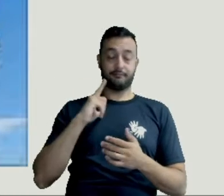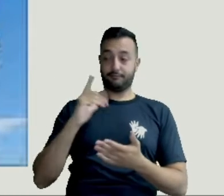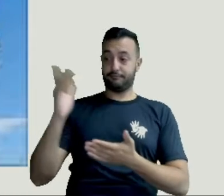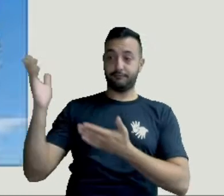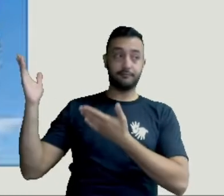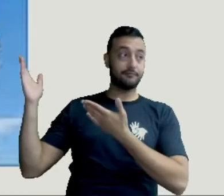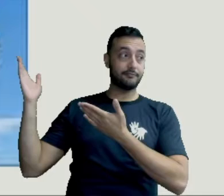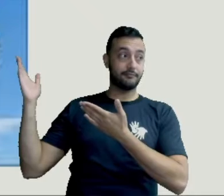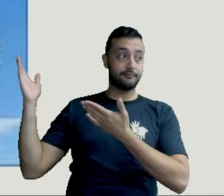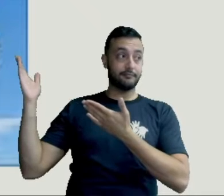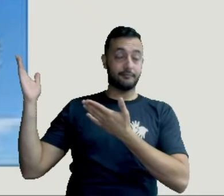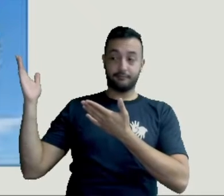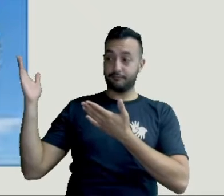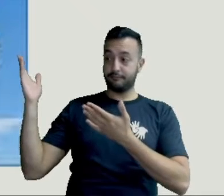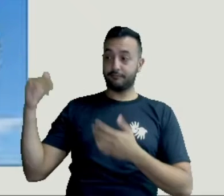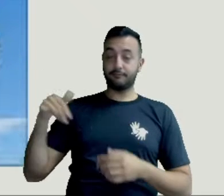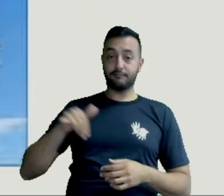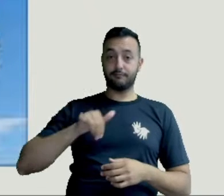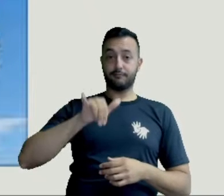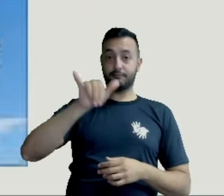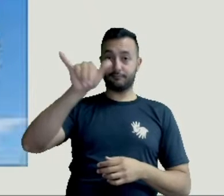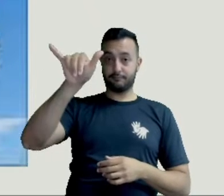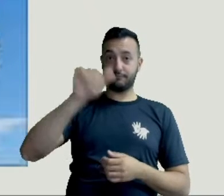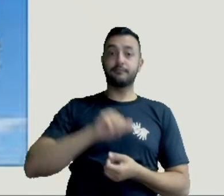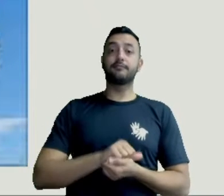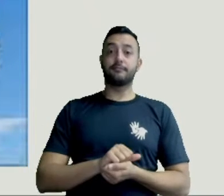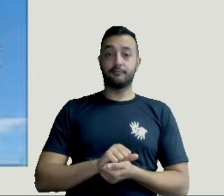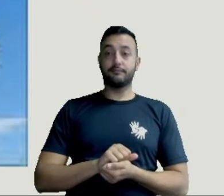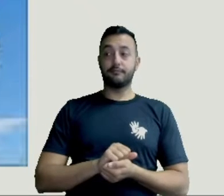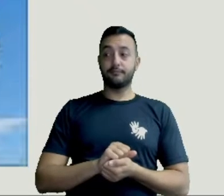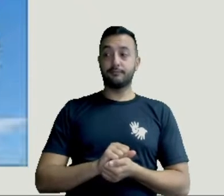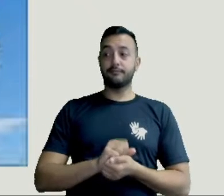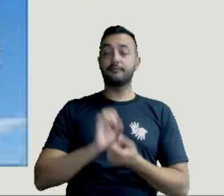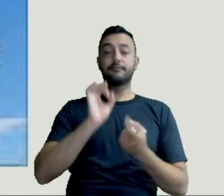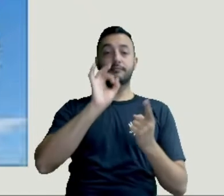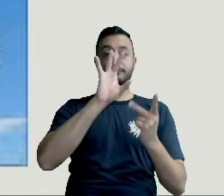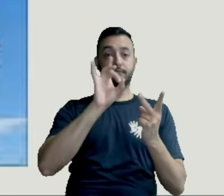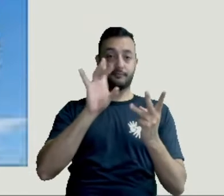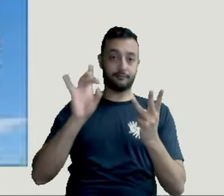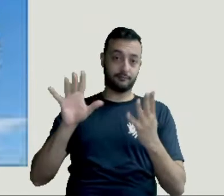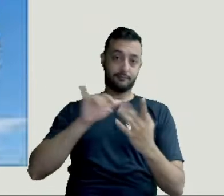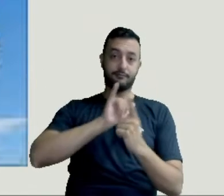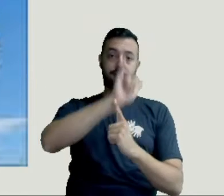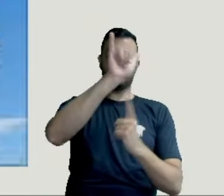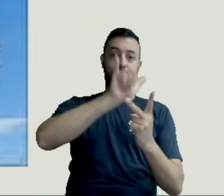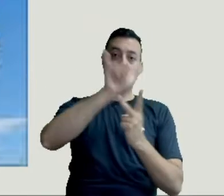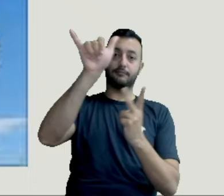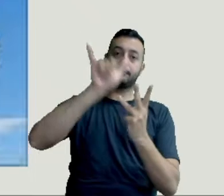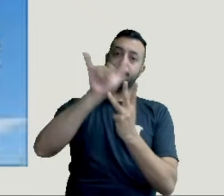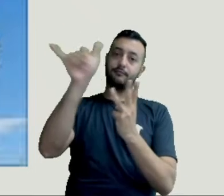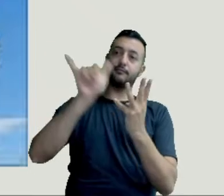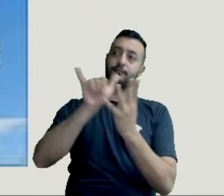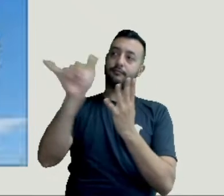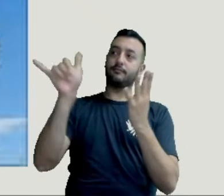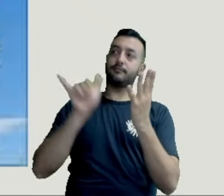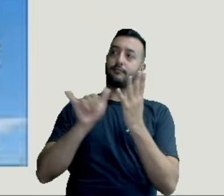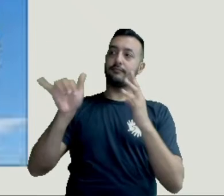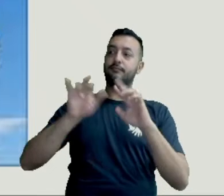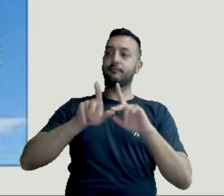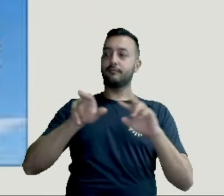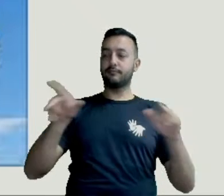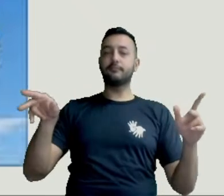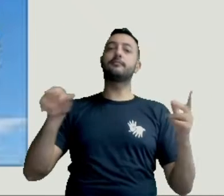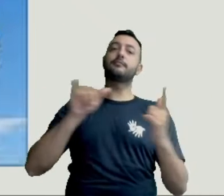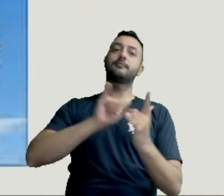aqui aviões. Observe que cada avião, ele faz uma trajetória